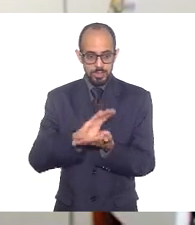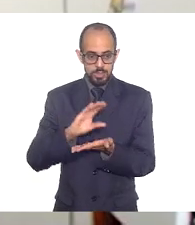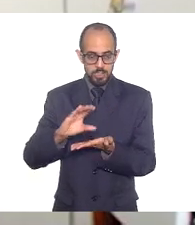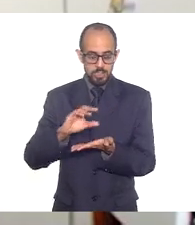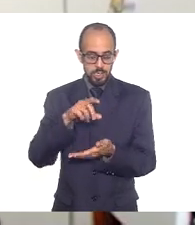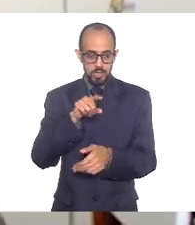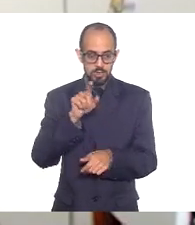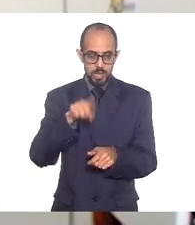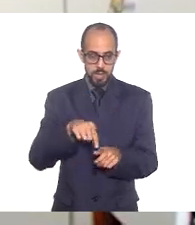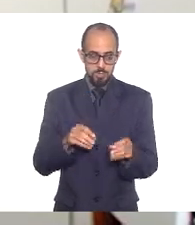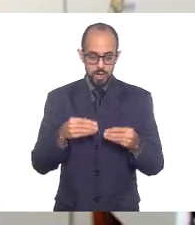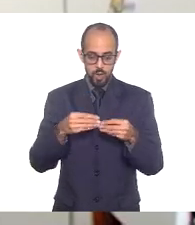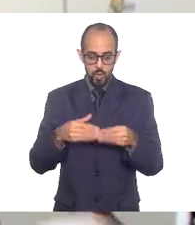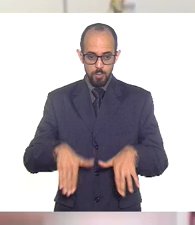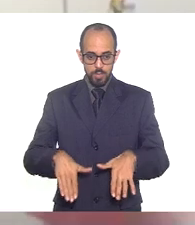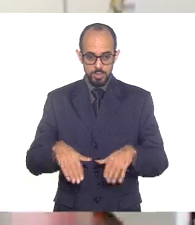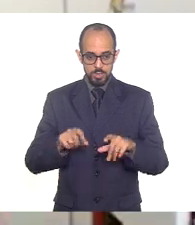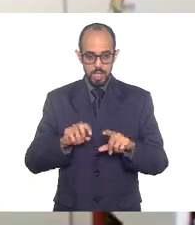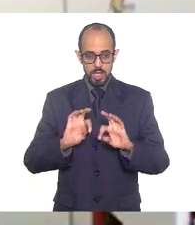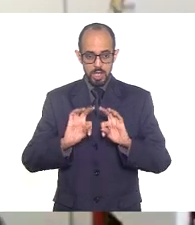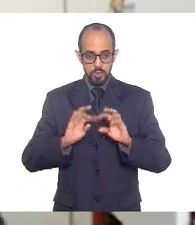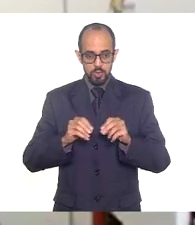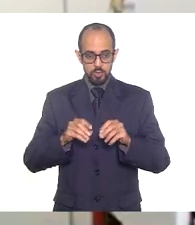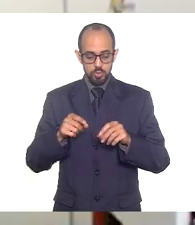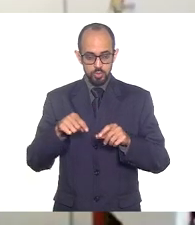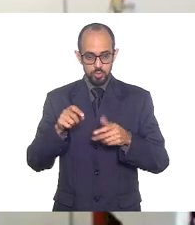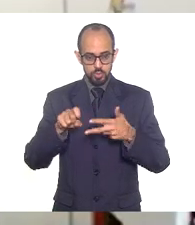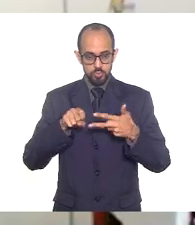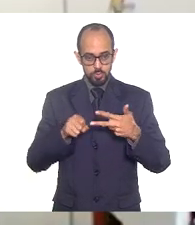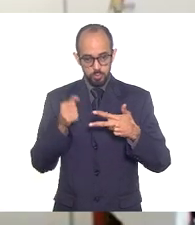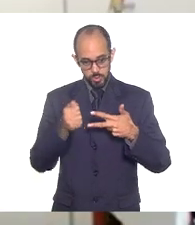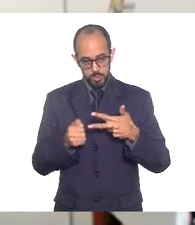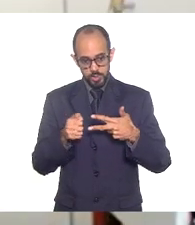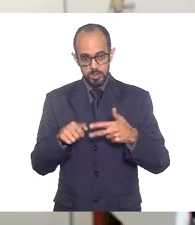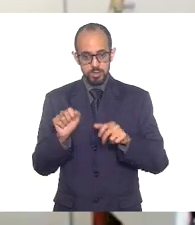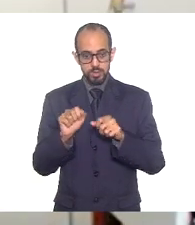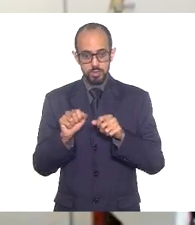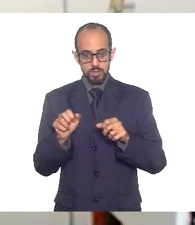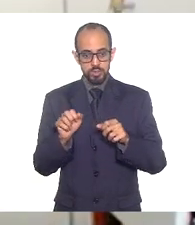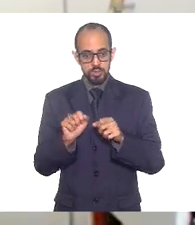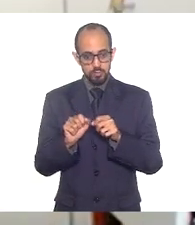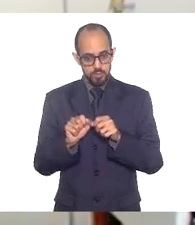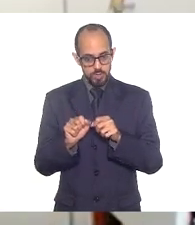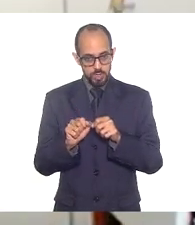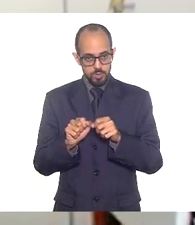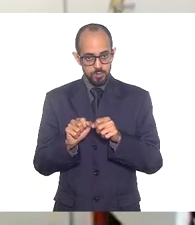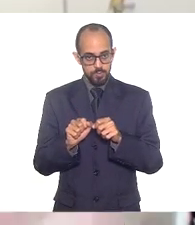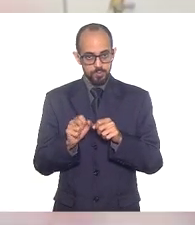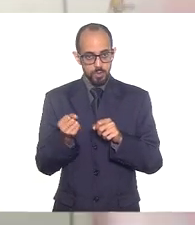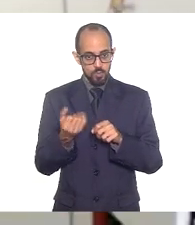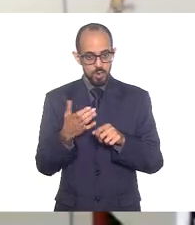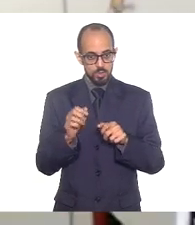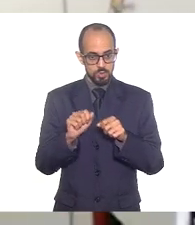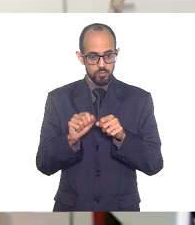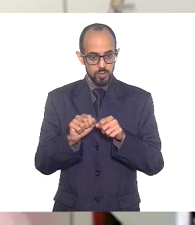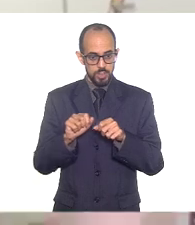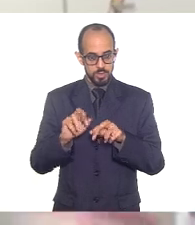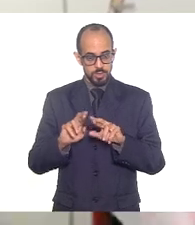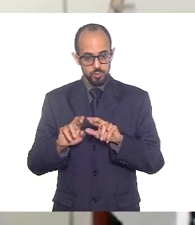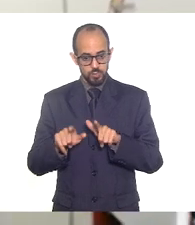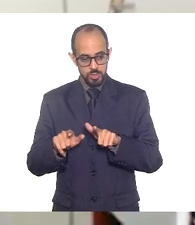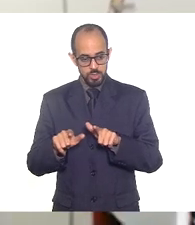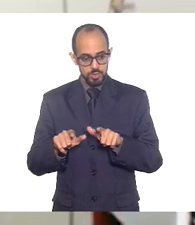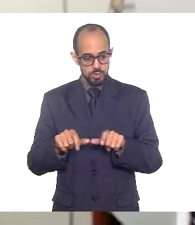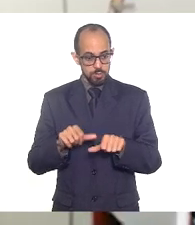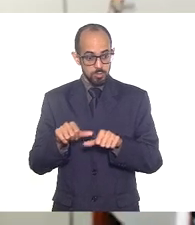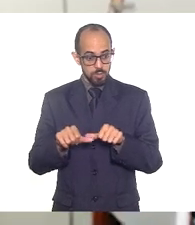elas servem para compensar o que os diferentes poderes já contribuíram então ao fazer essa distinção né